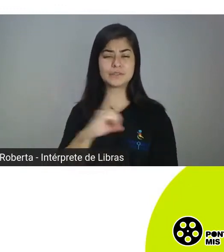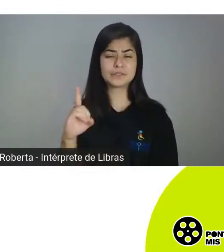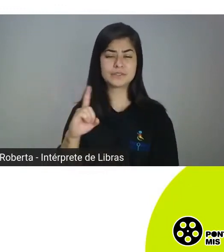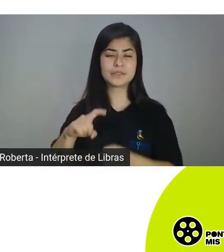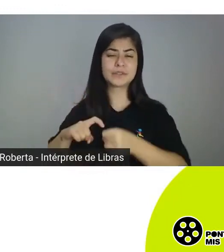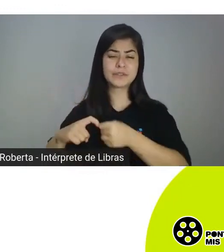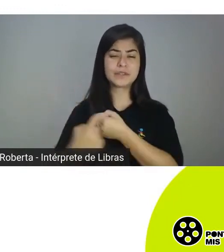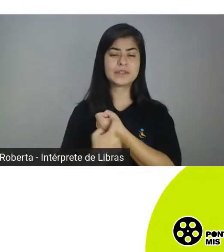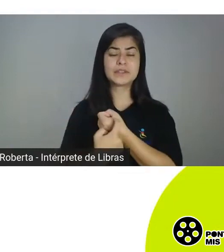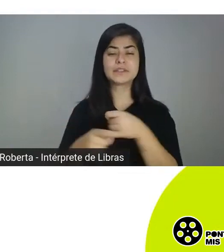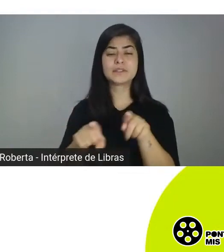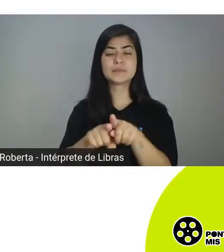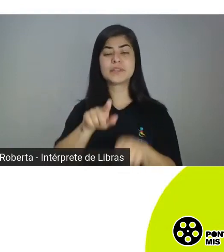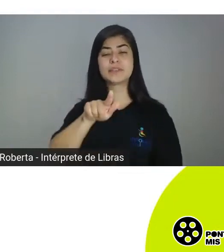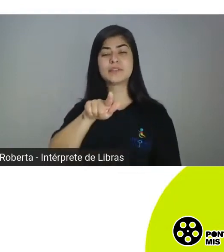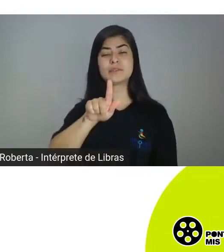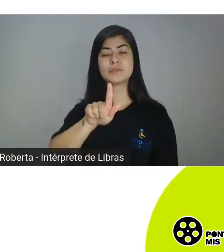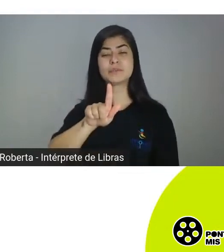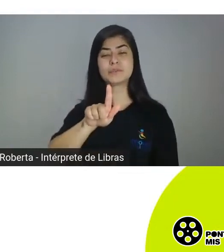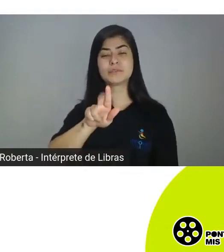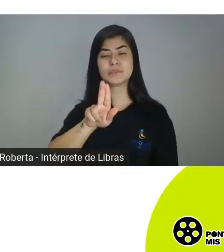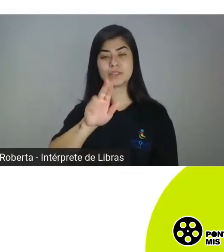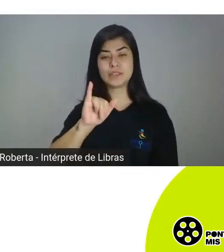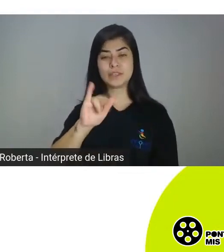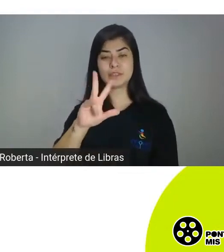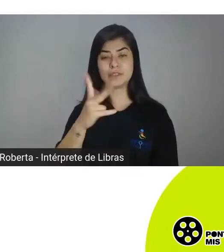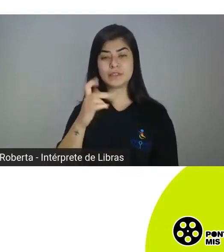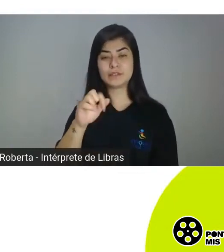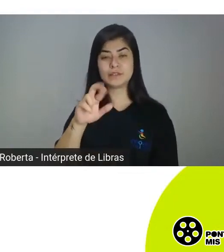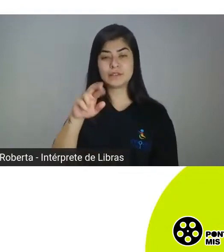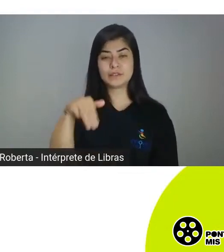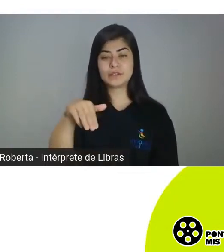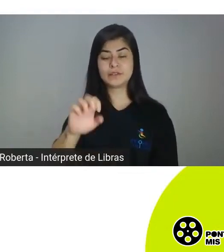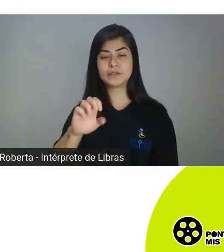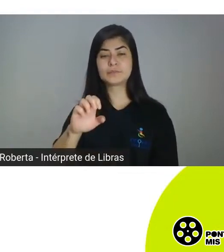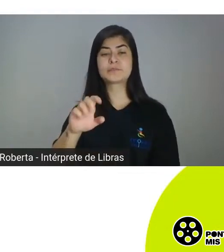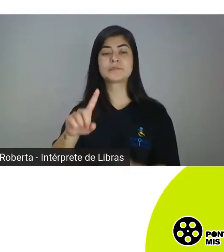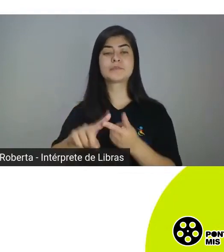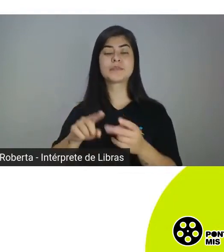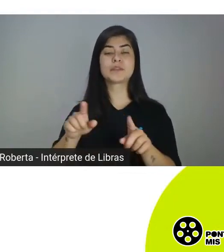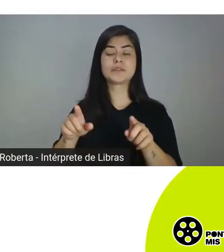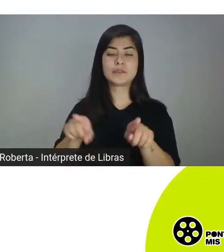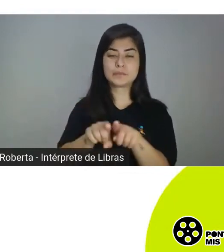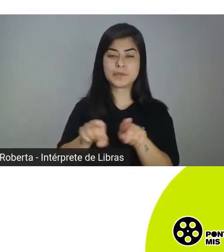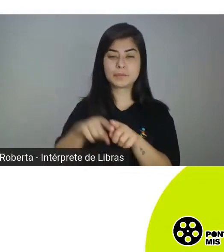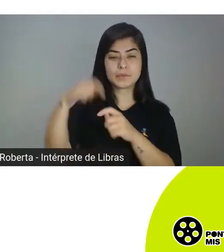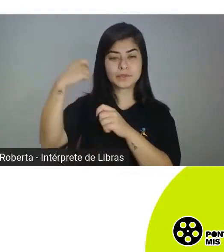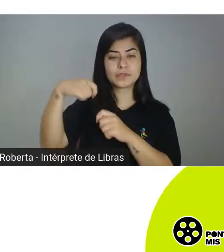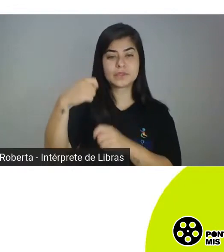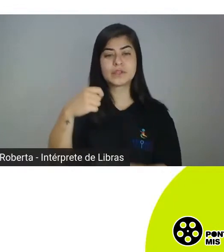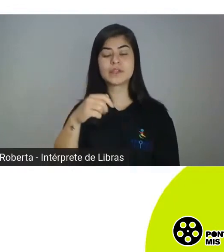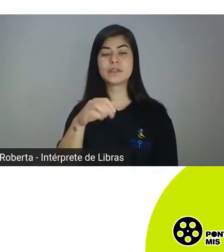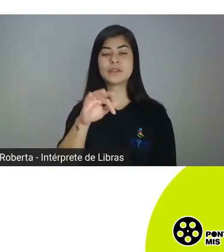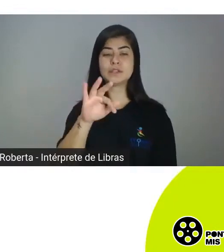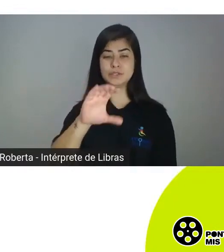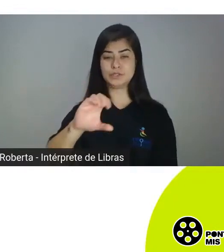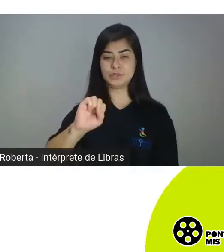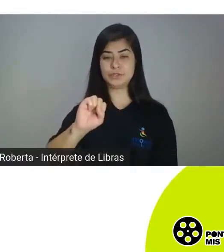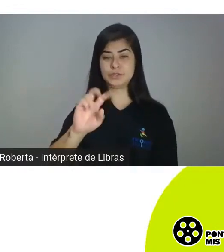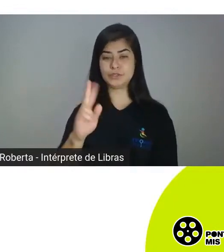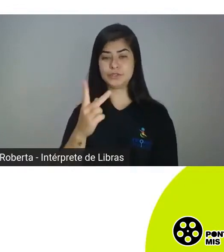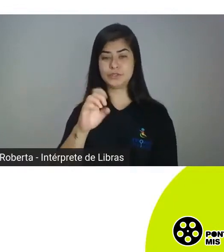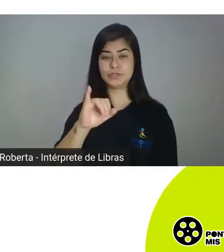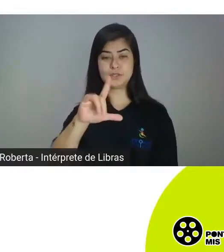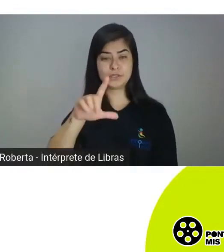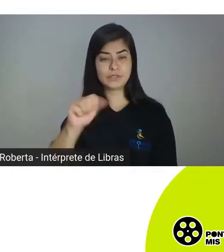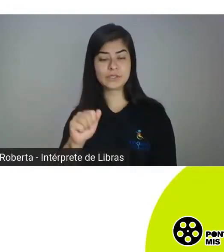nosso coordenador Guilherme Pacheco, a produtora Fabiana Pinotti, a produtora Sheila Paris, que esteve com a gente também durante